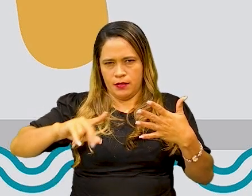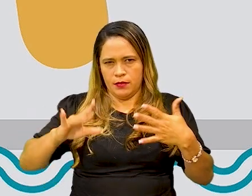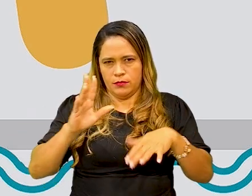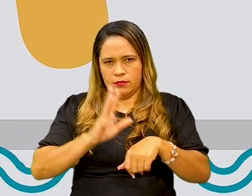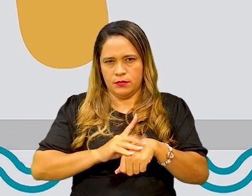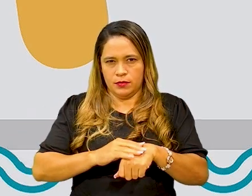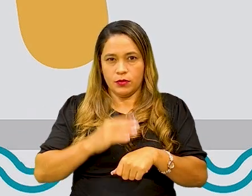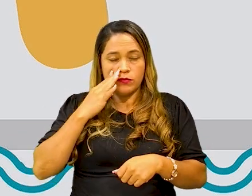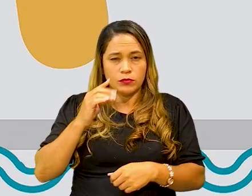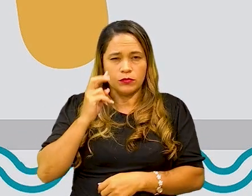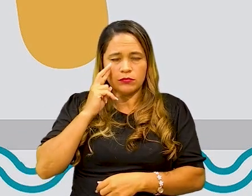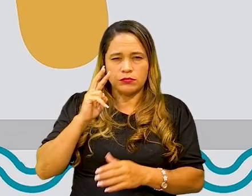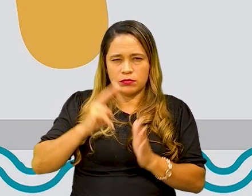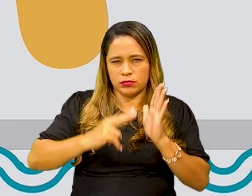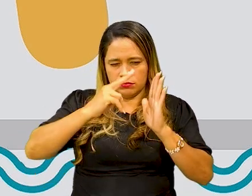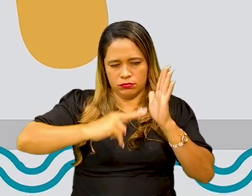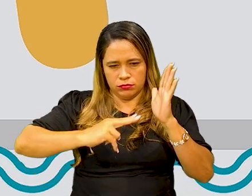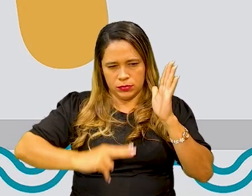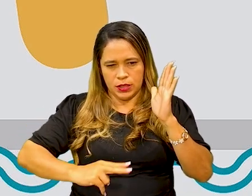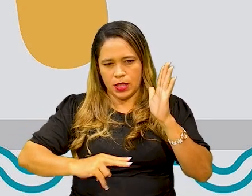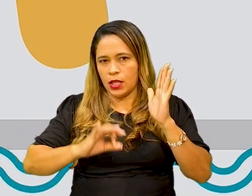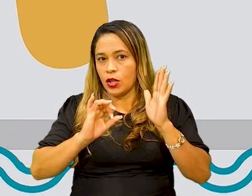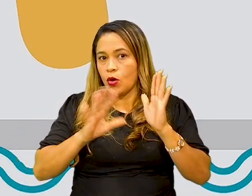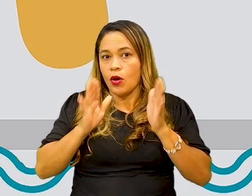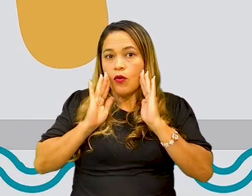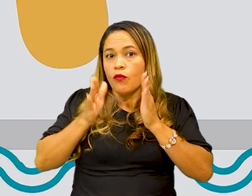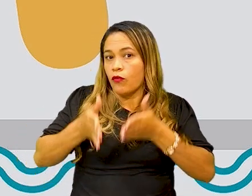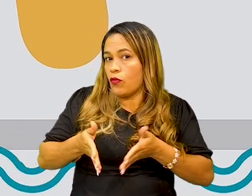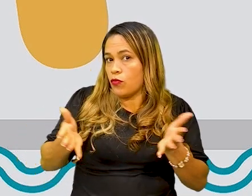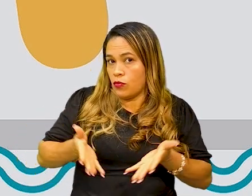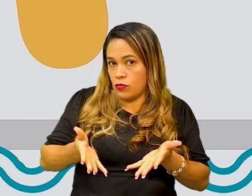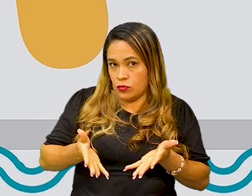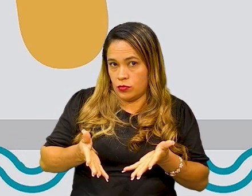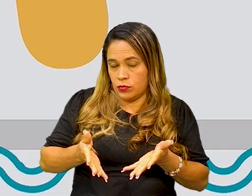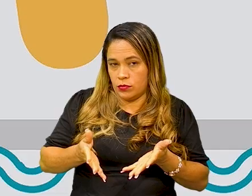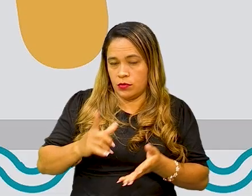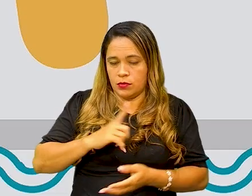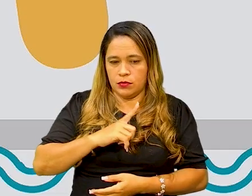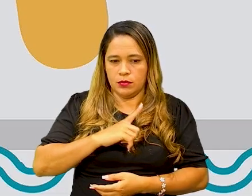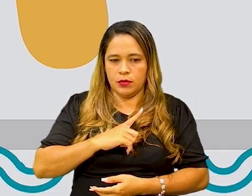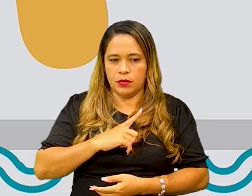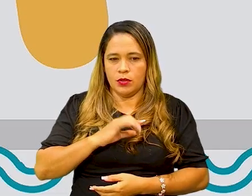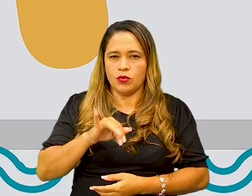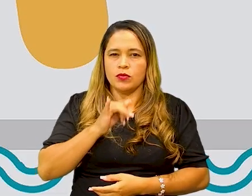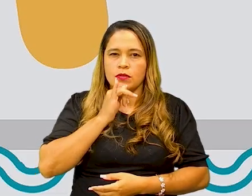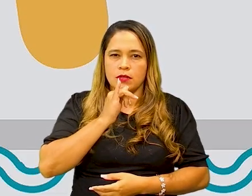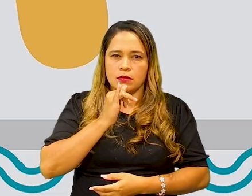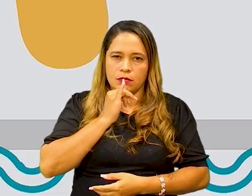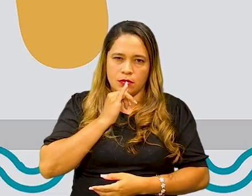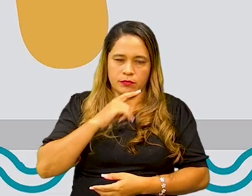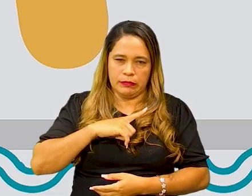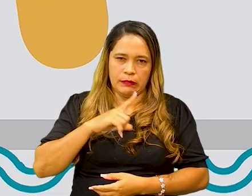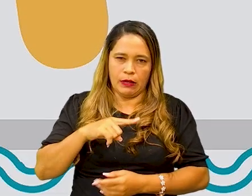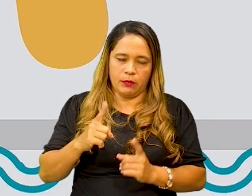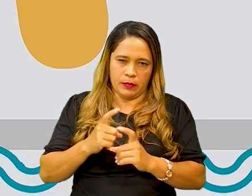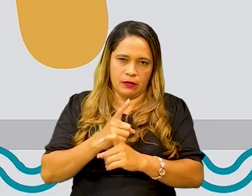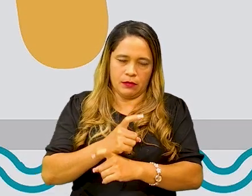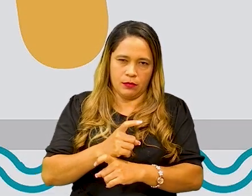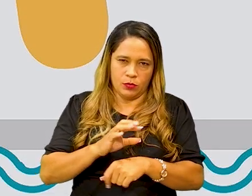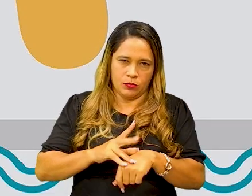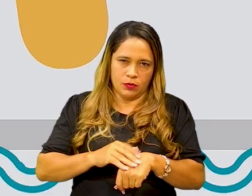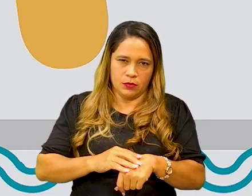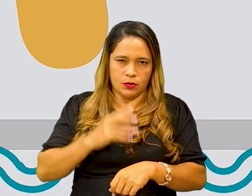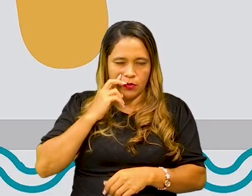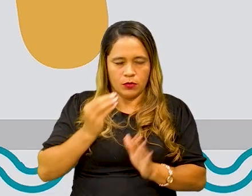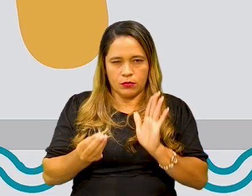você aqui várias delas que não são o foco da nossa aula de hoje. Nós temos aqui alguns exemplos de doenças bacterianas. Coloquei para